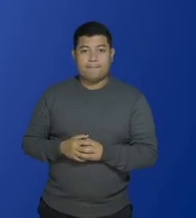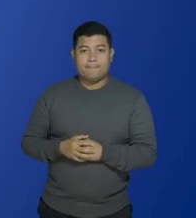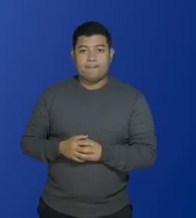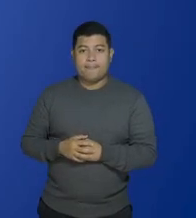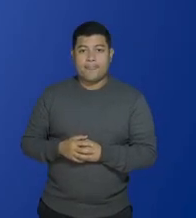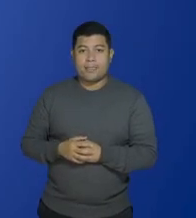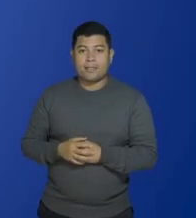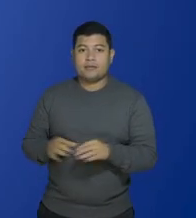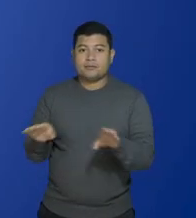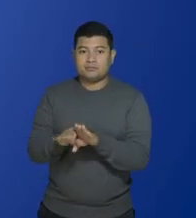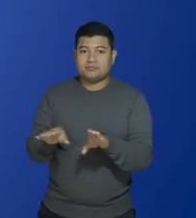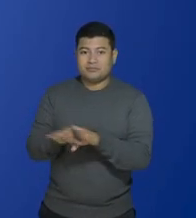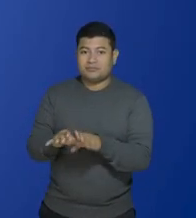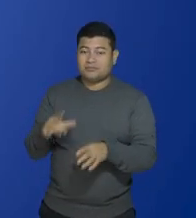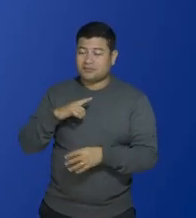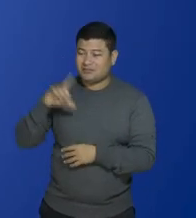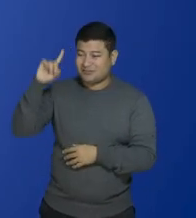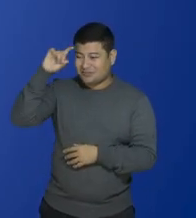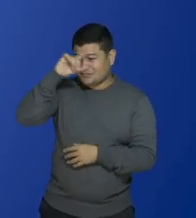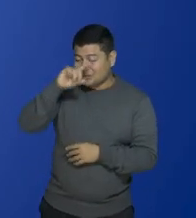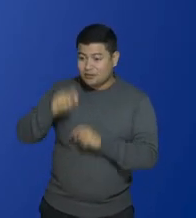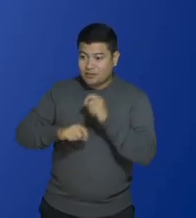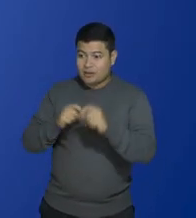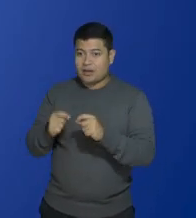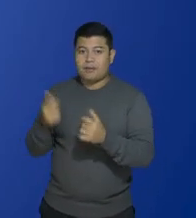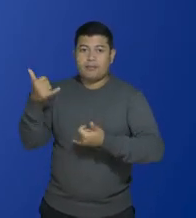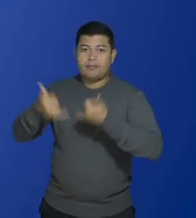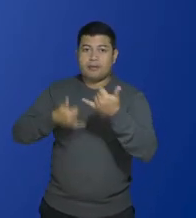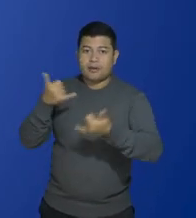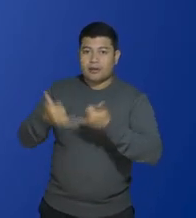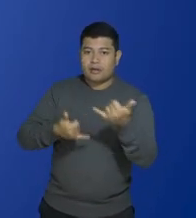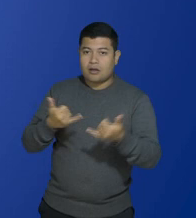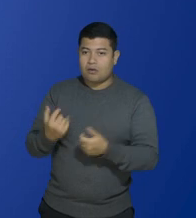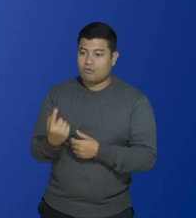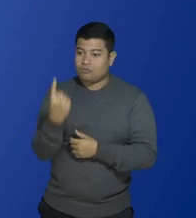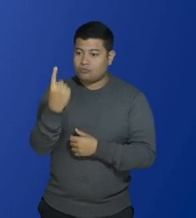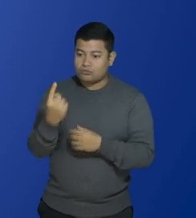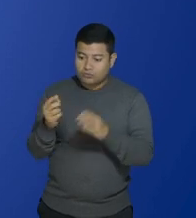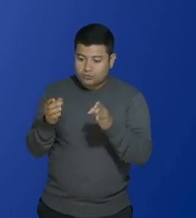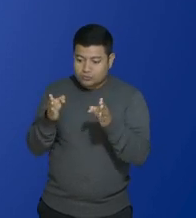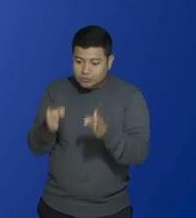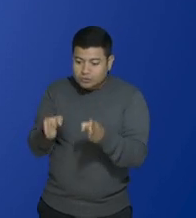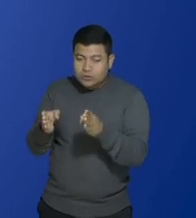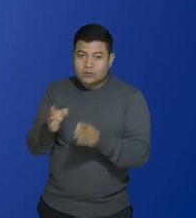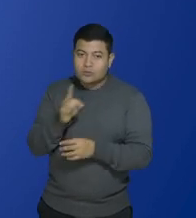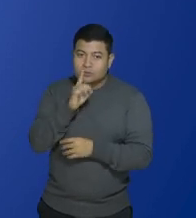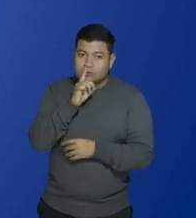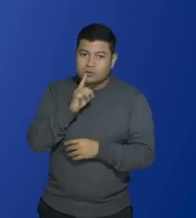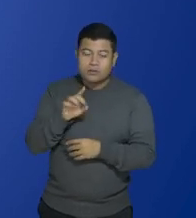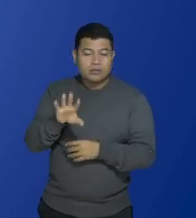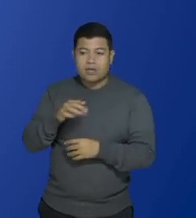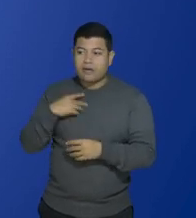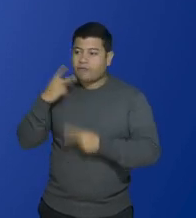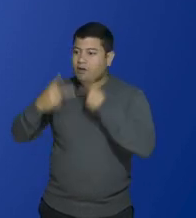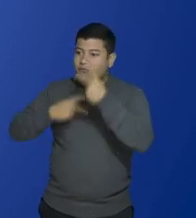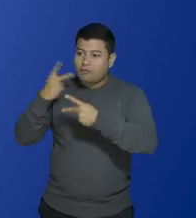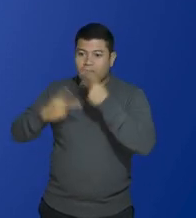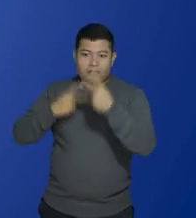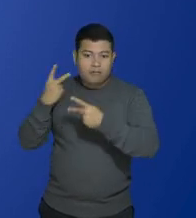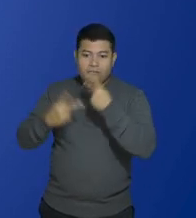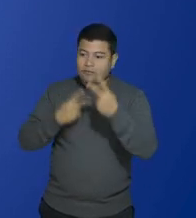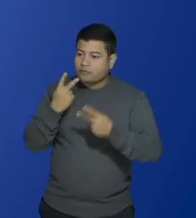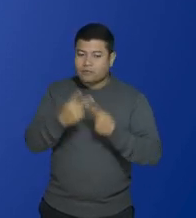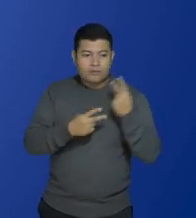Tem dificuldade para brincar ou se envolver silenciosamente com uma atividade. Normalmente, eles estão brincando, mas estão falando o tempo todo, fazendo algum